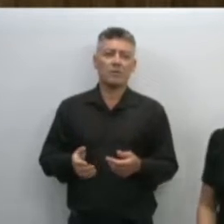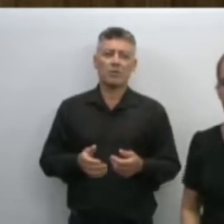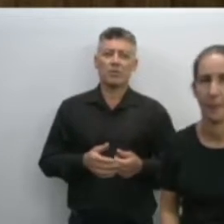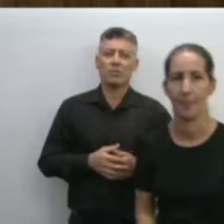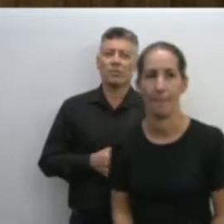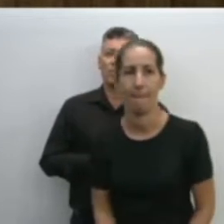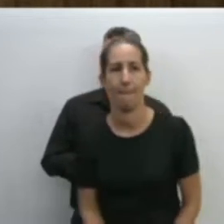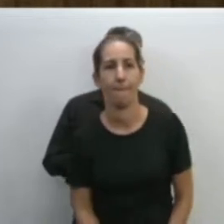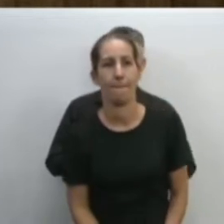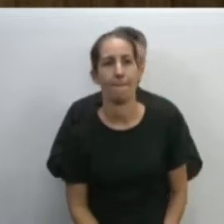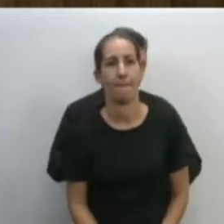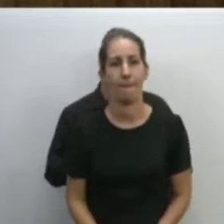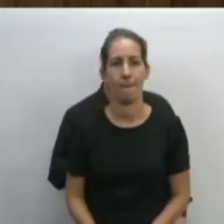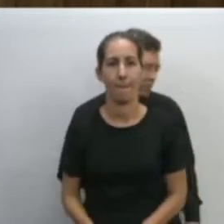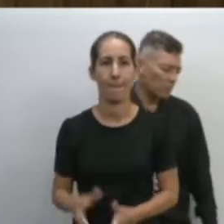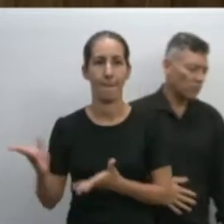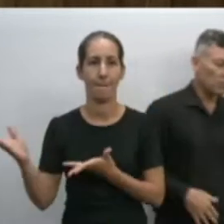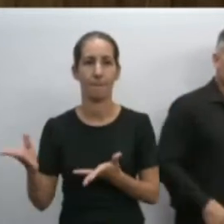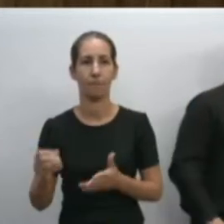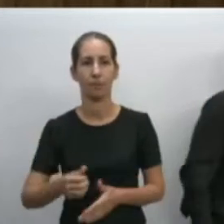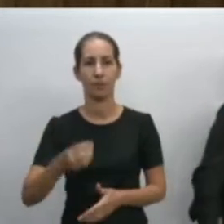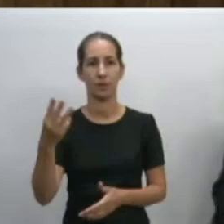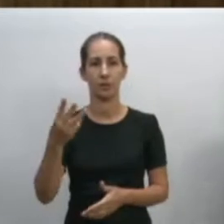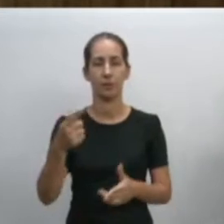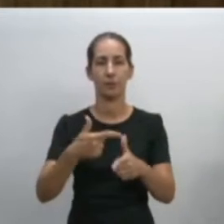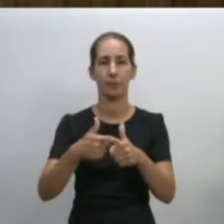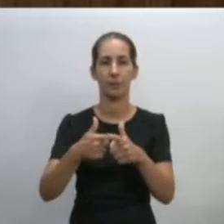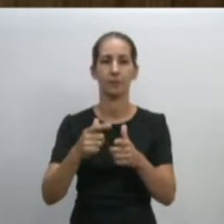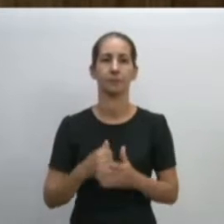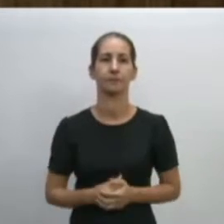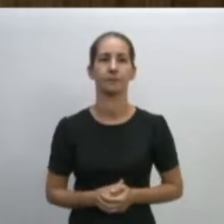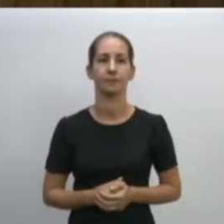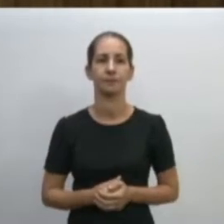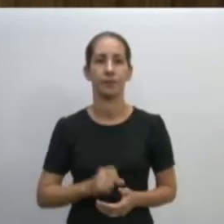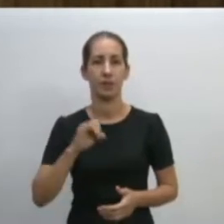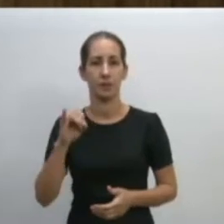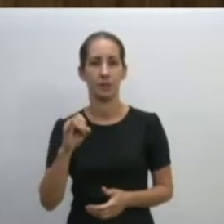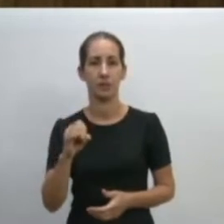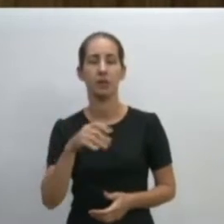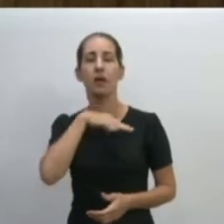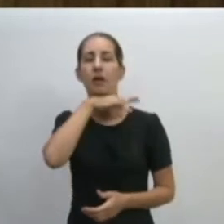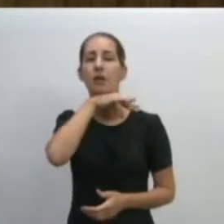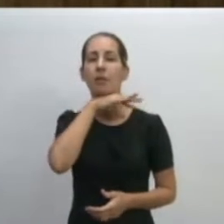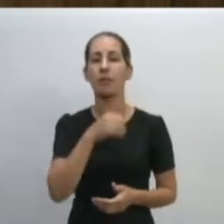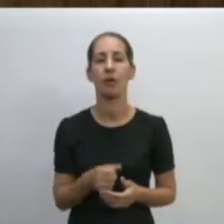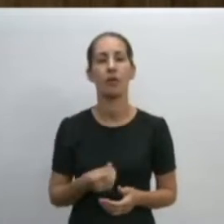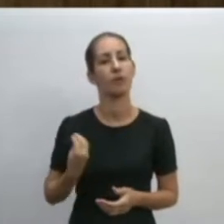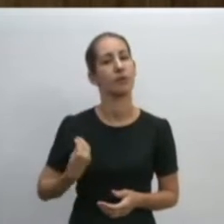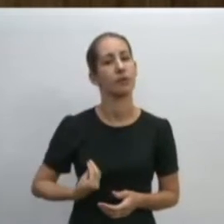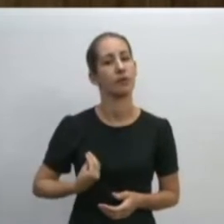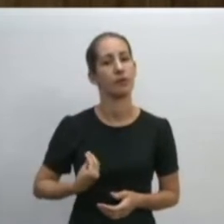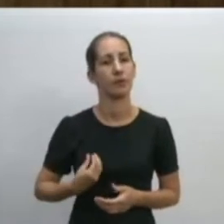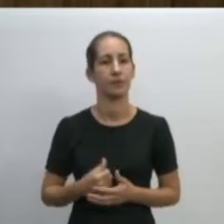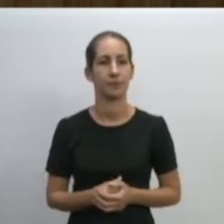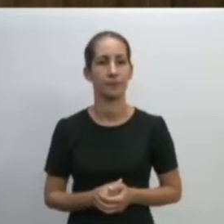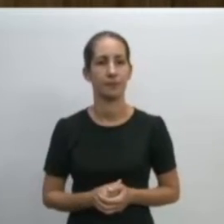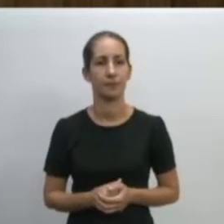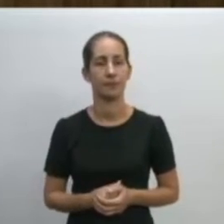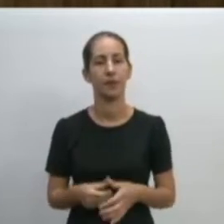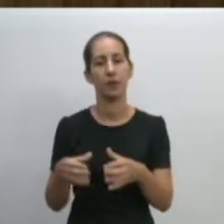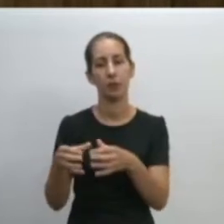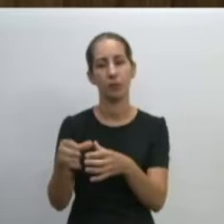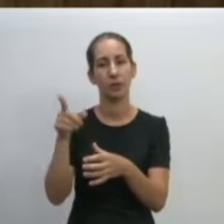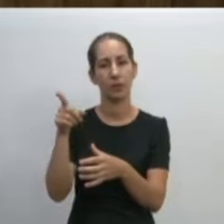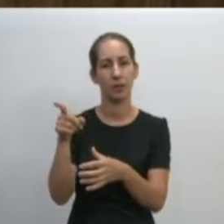vereador Eribaldo, é onde eu chego no terceiro problema. Se o animal sobreviver, onde é que ele